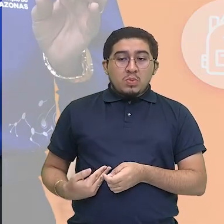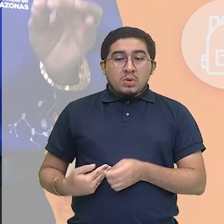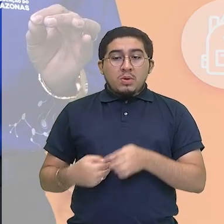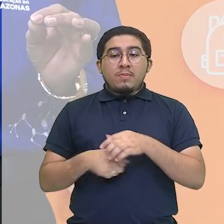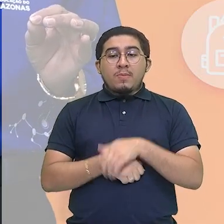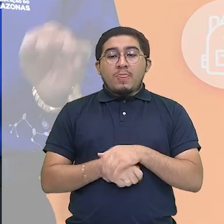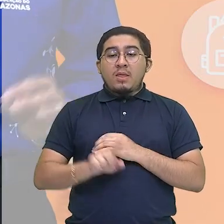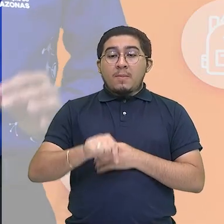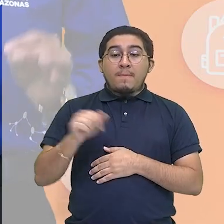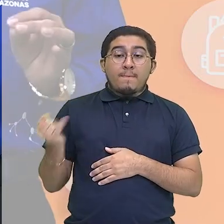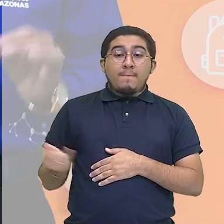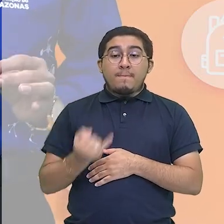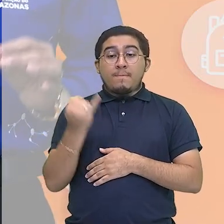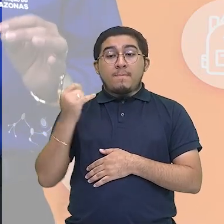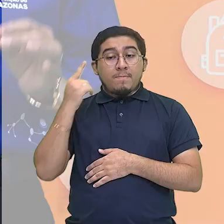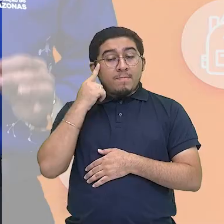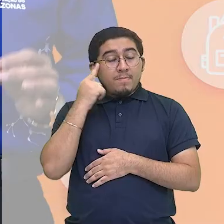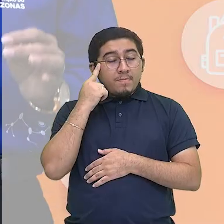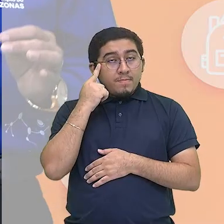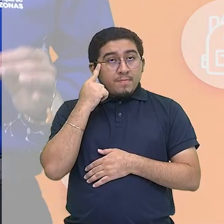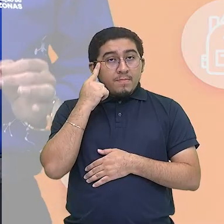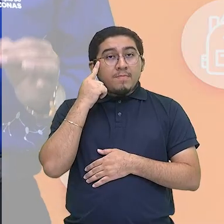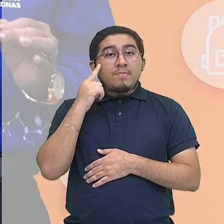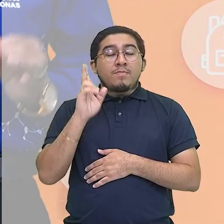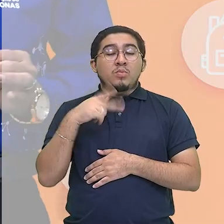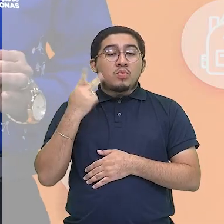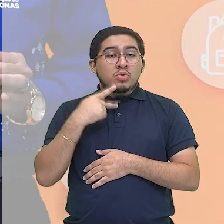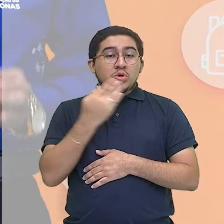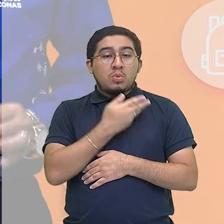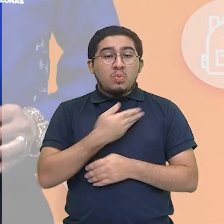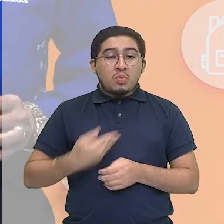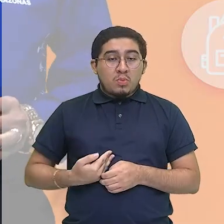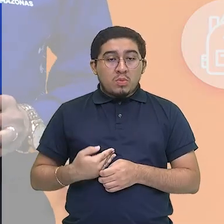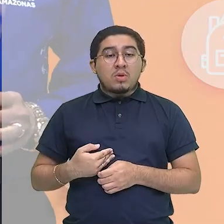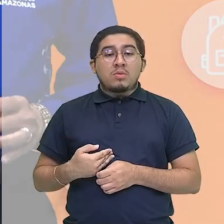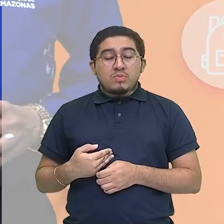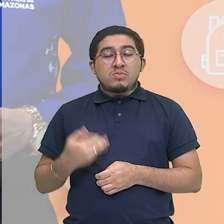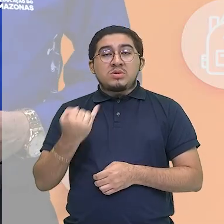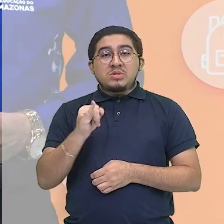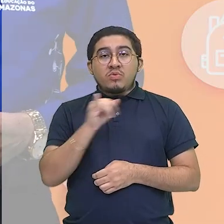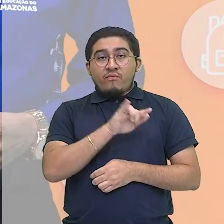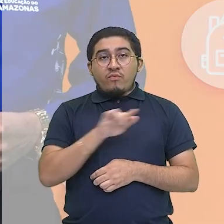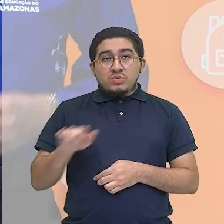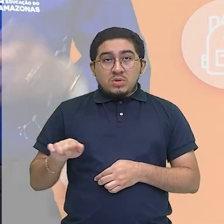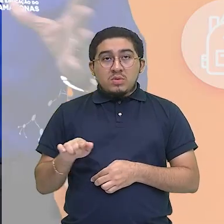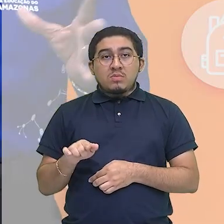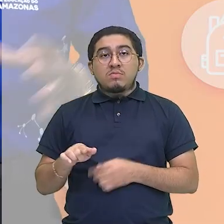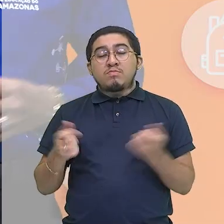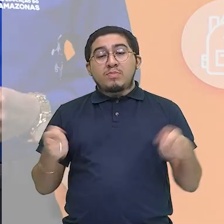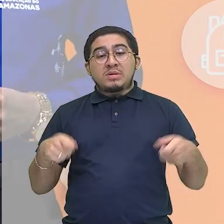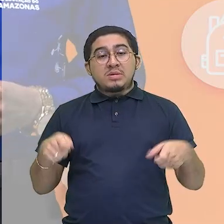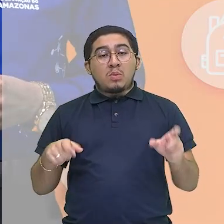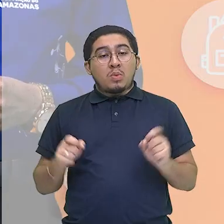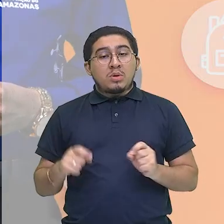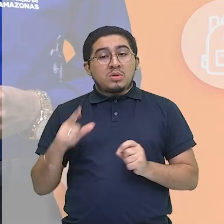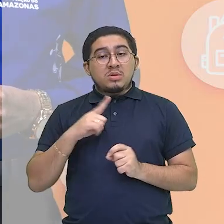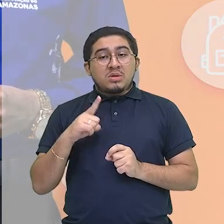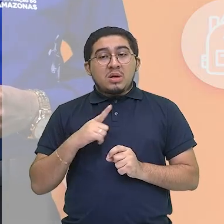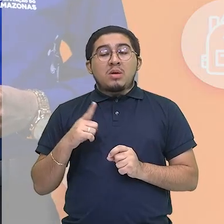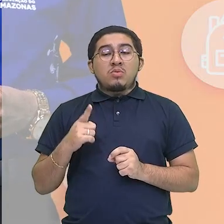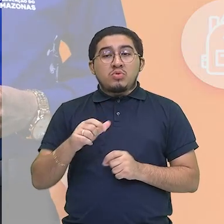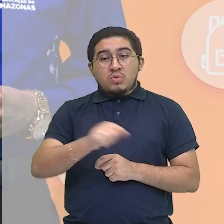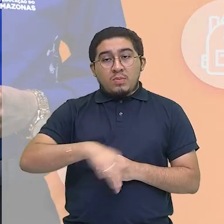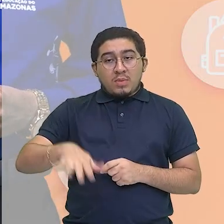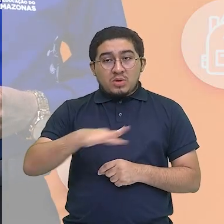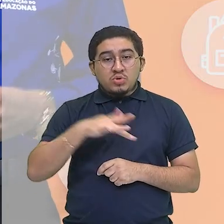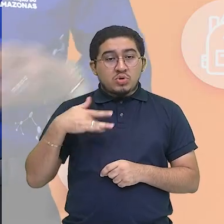mais importante, formulação de políticas públicas. Se você precisa de um posto de saúde aí